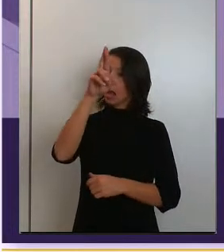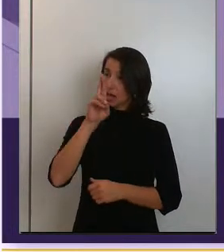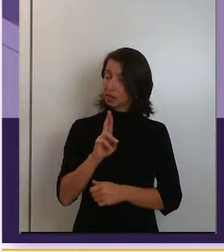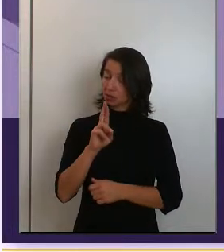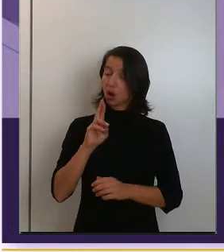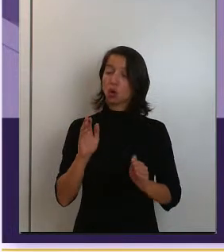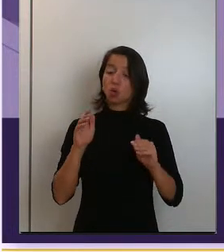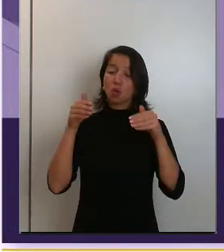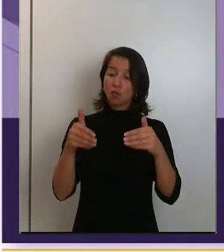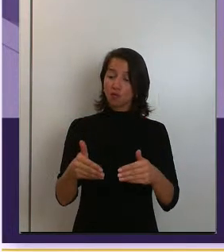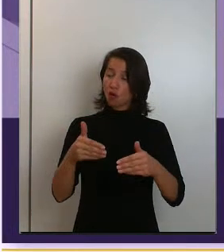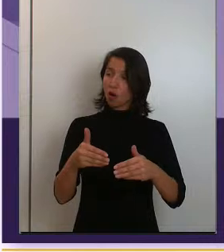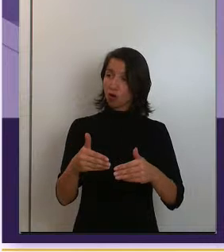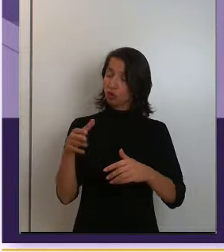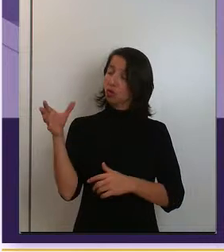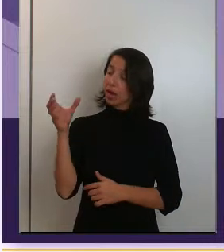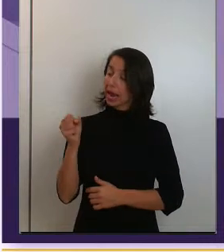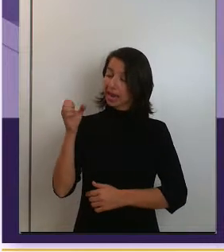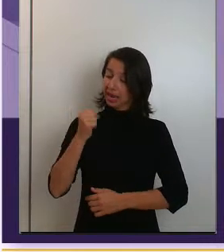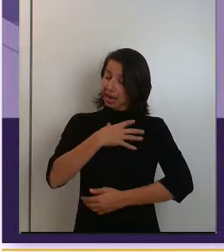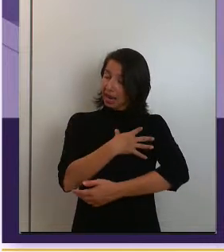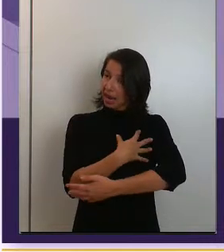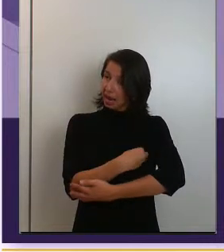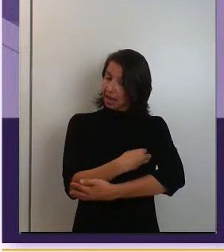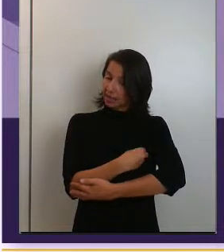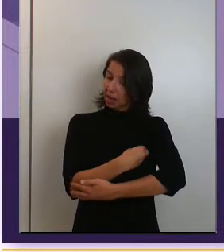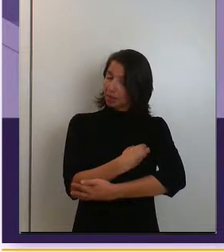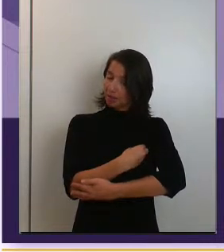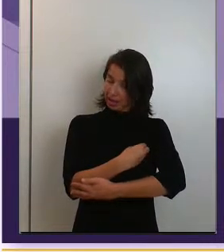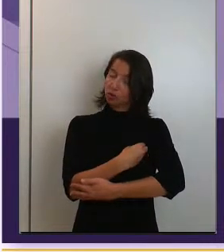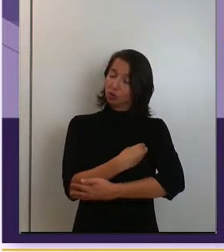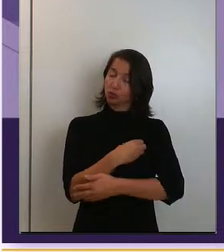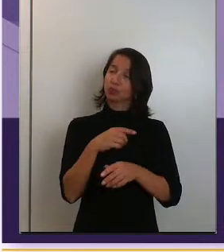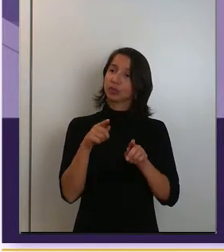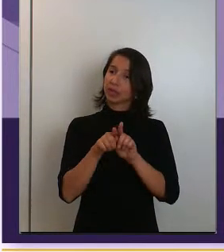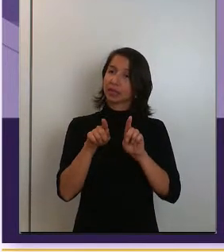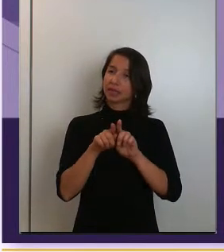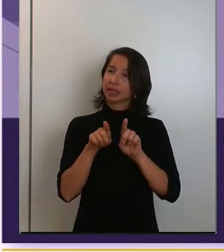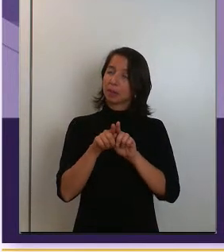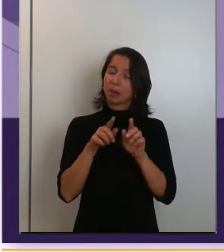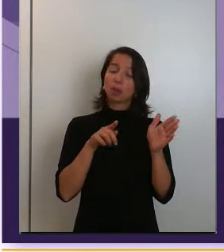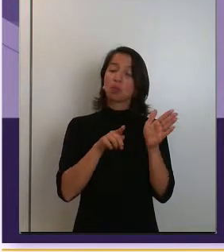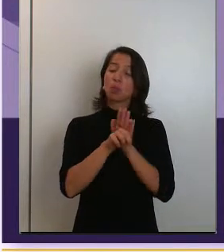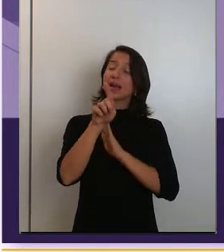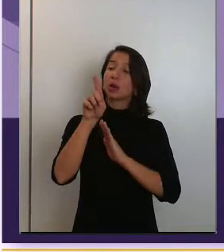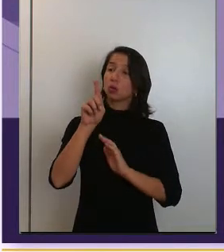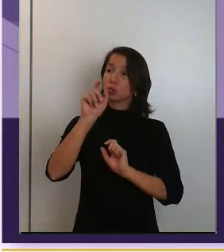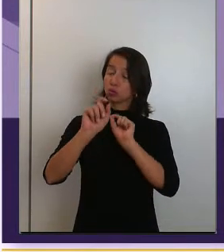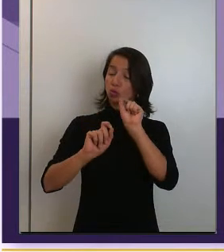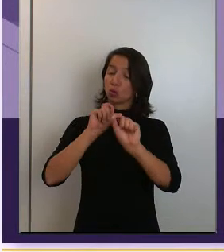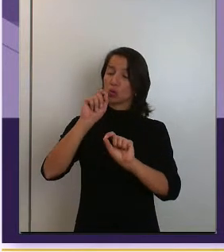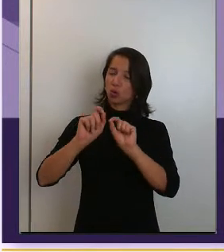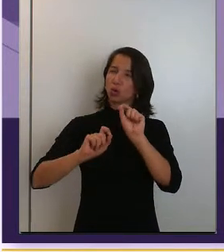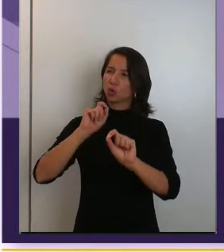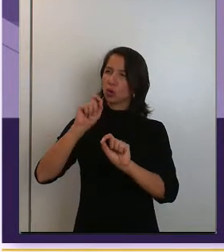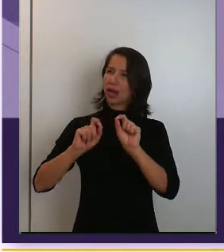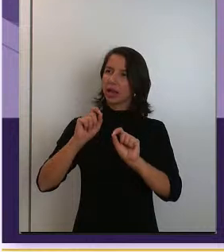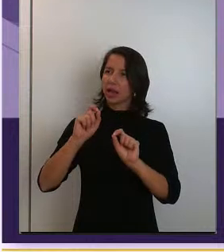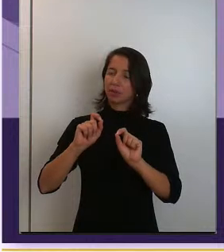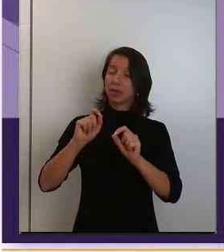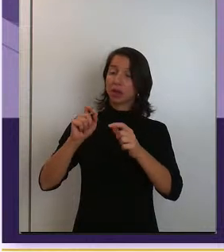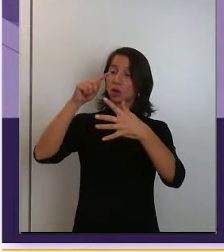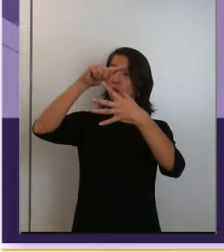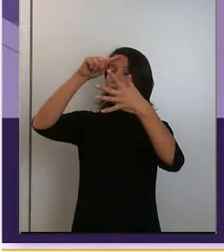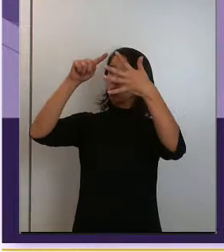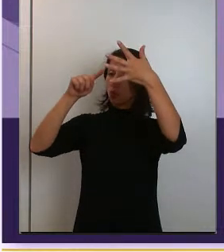complementar, né? Onde a gente fez uma pergunta sobre o consumo de 41 alimentos